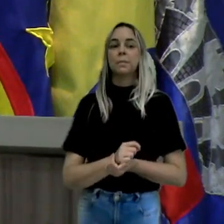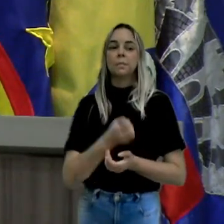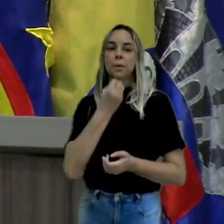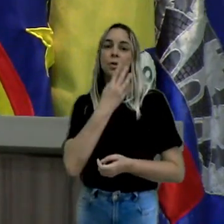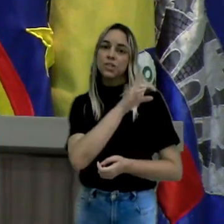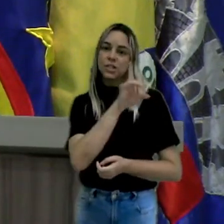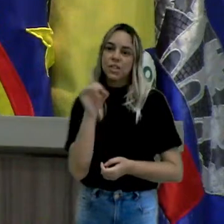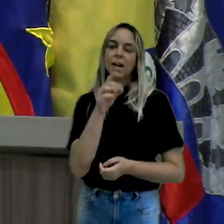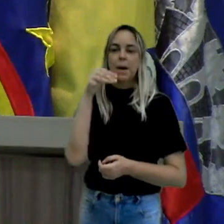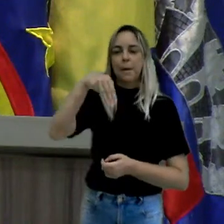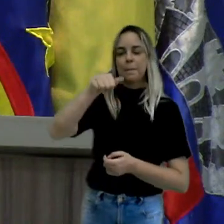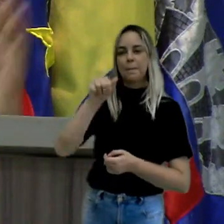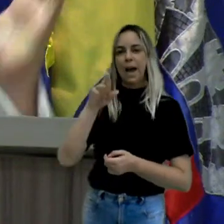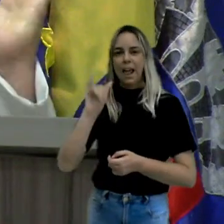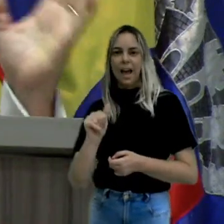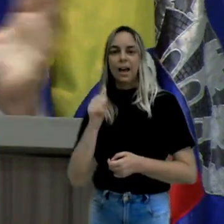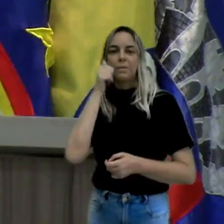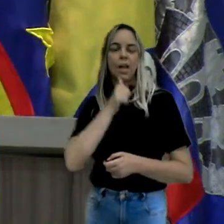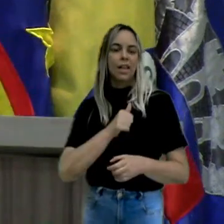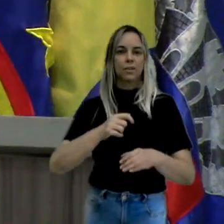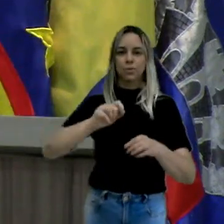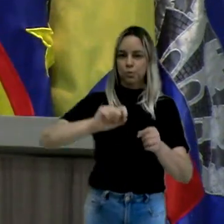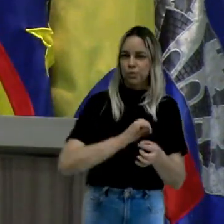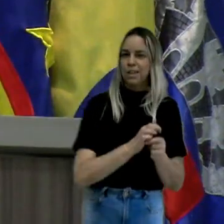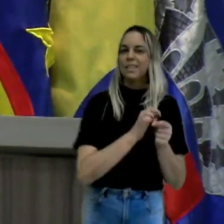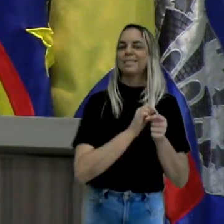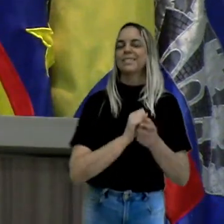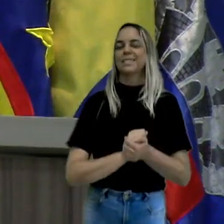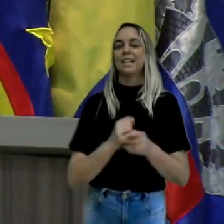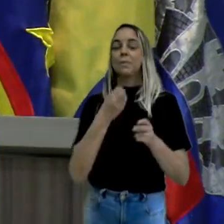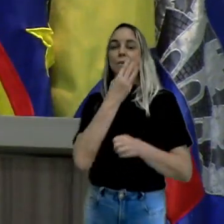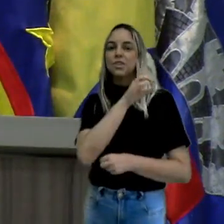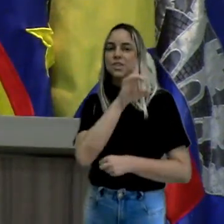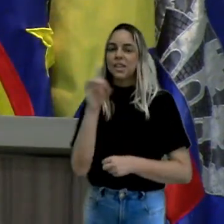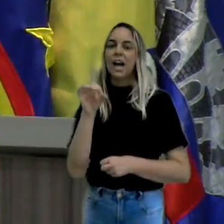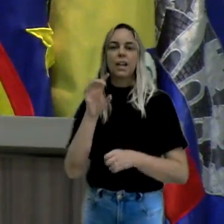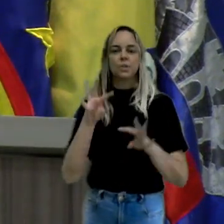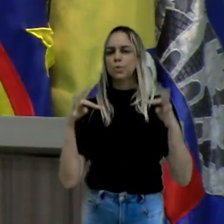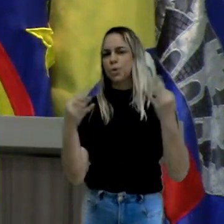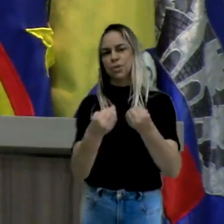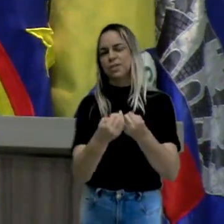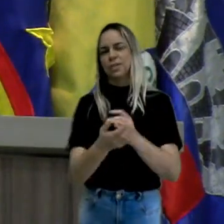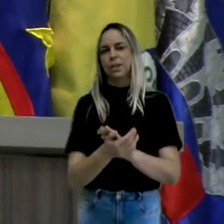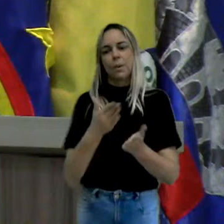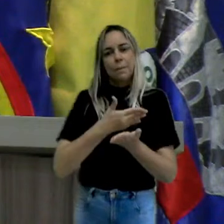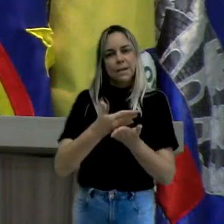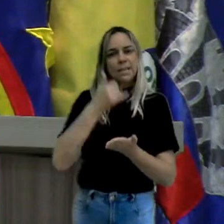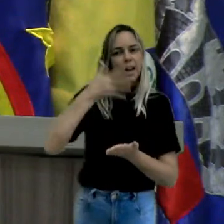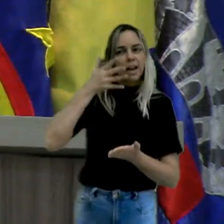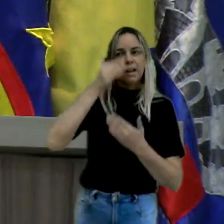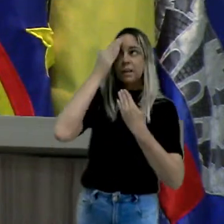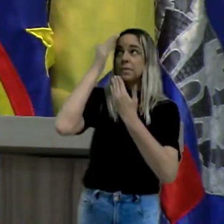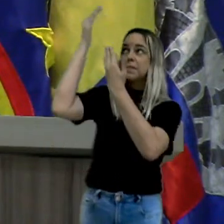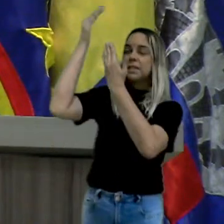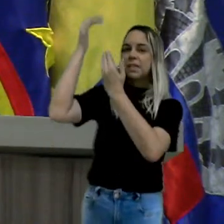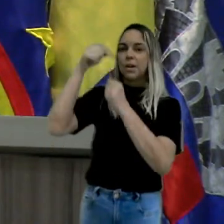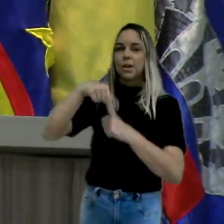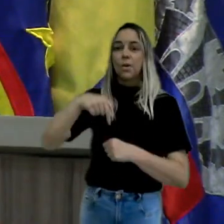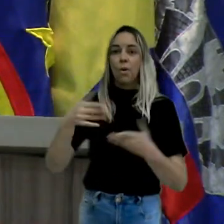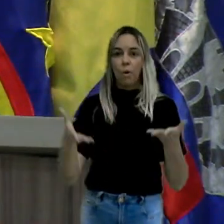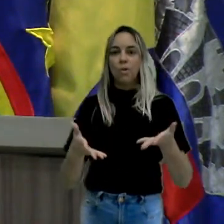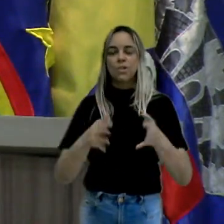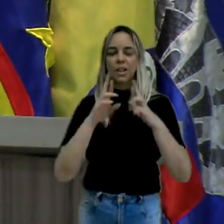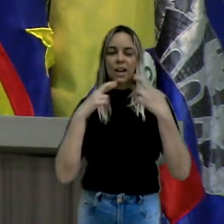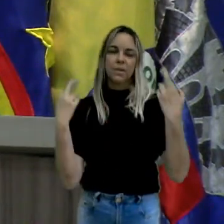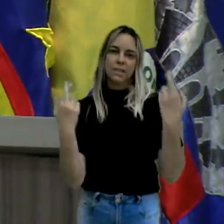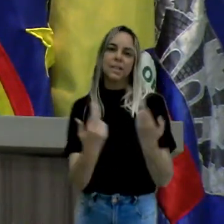Maria Costureira. Enfim, um bom dia a todos. E quero iniciar as minhas palavras agradecendo a Deus por mais uma reunião nesta Casa